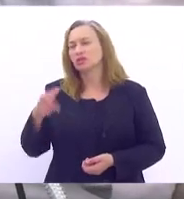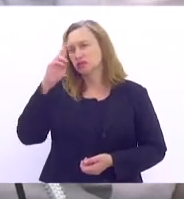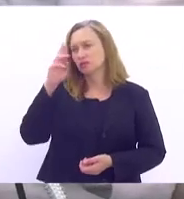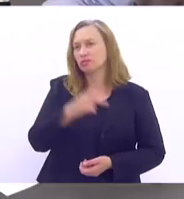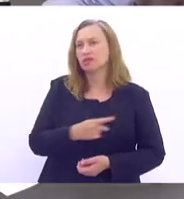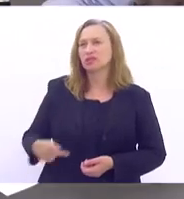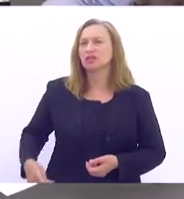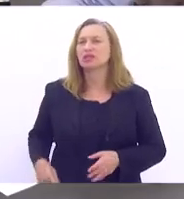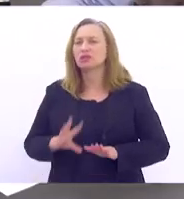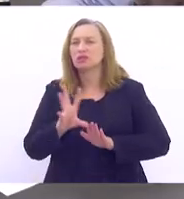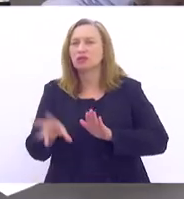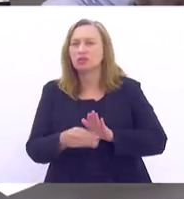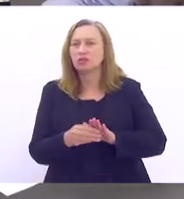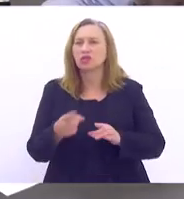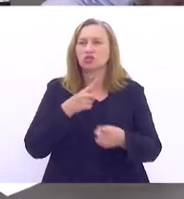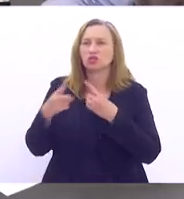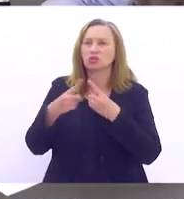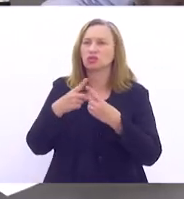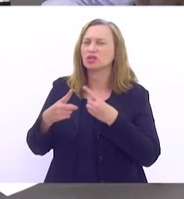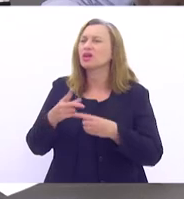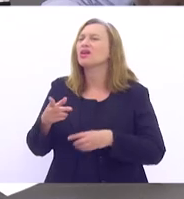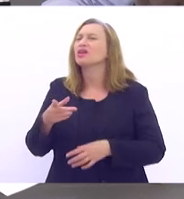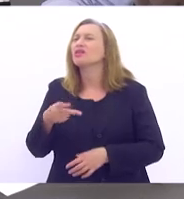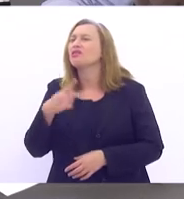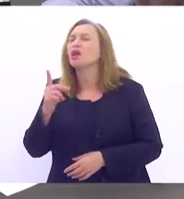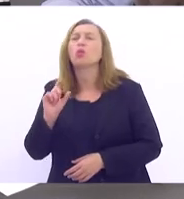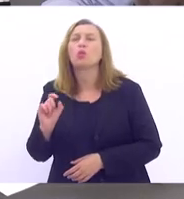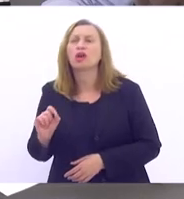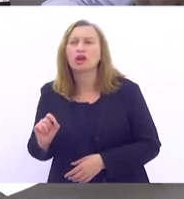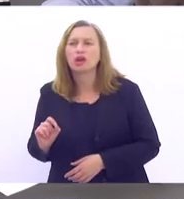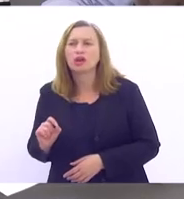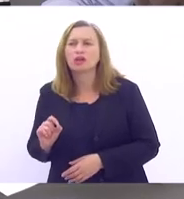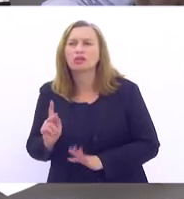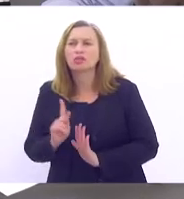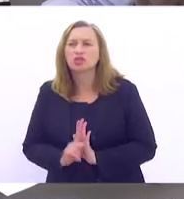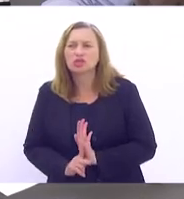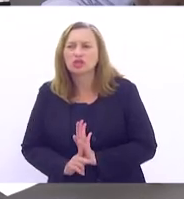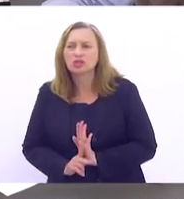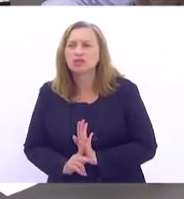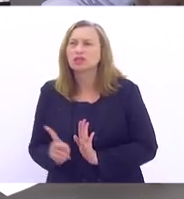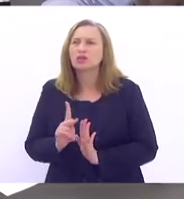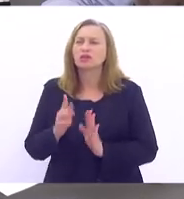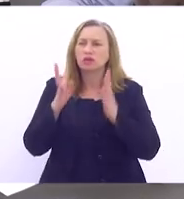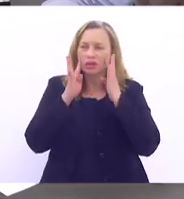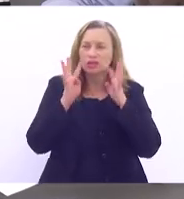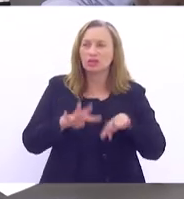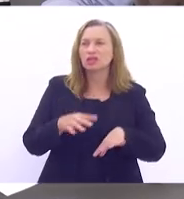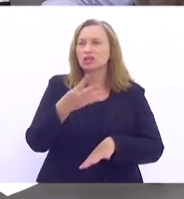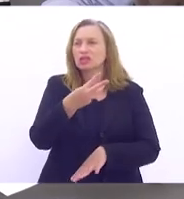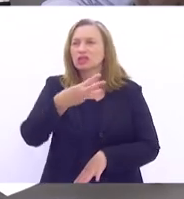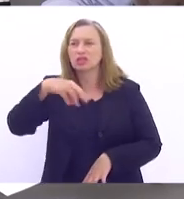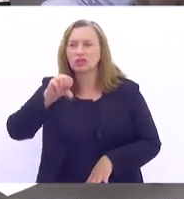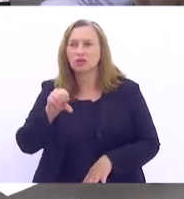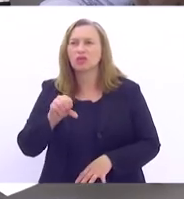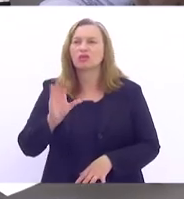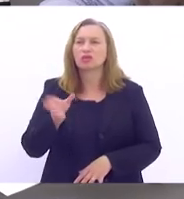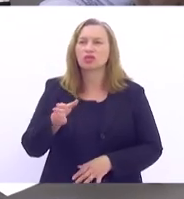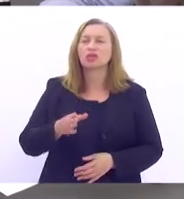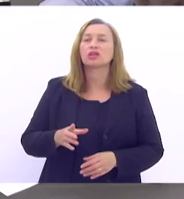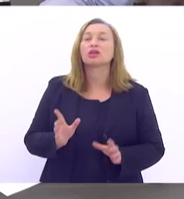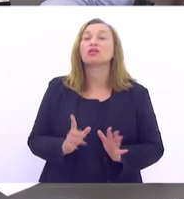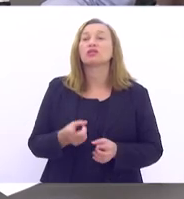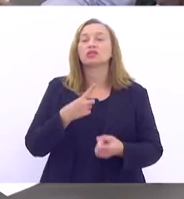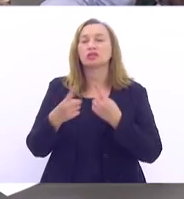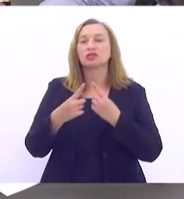em discussão. É, Vossa Excelência quer falar sobre esse projeto, não, deputado? Não, quero chamar a atenção para o 39, de autoria, então, do deputado. Encerrada